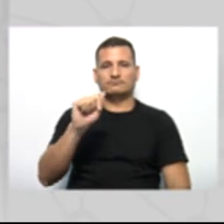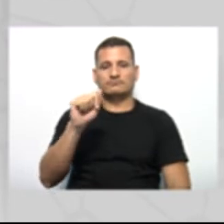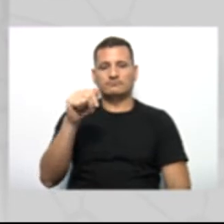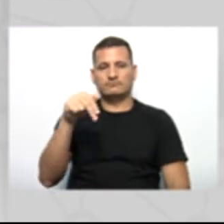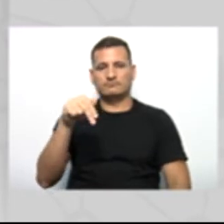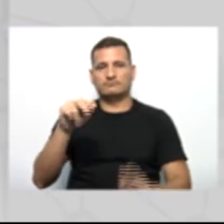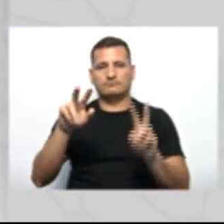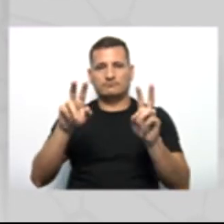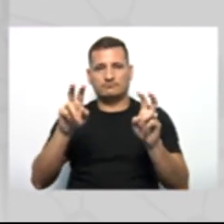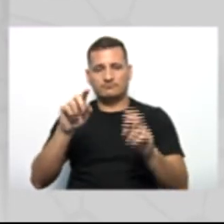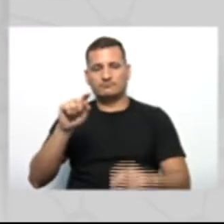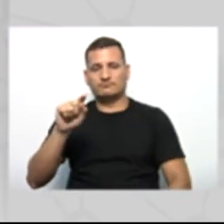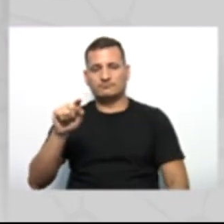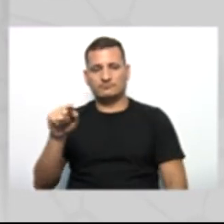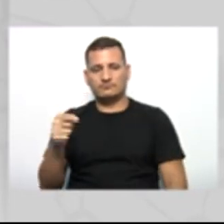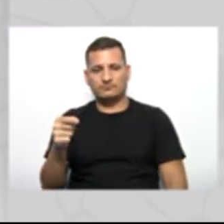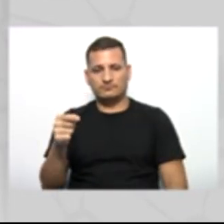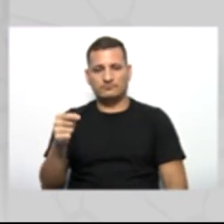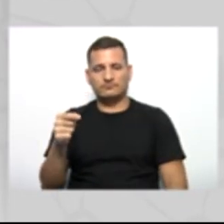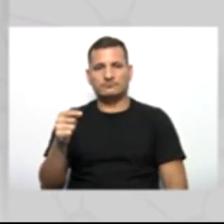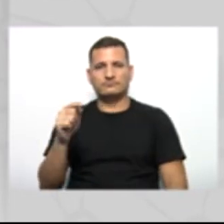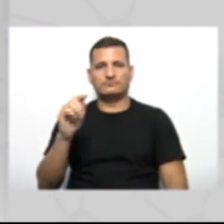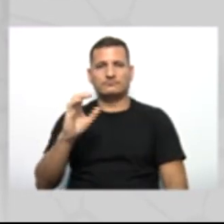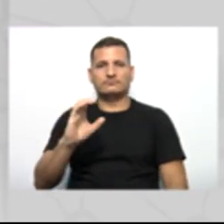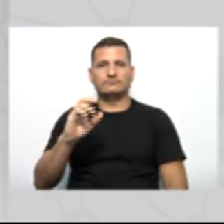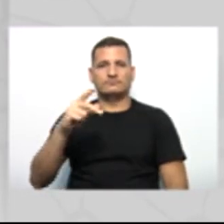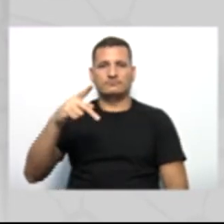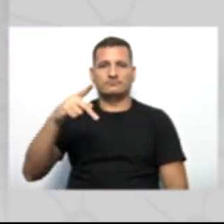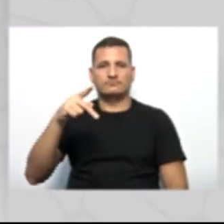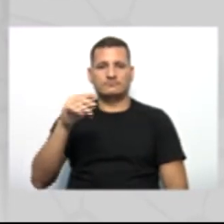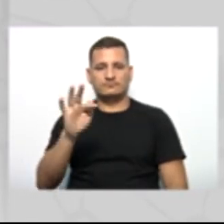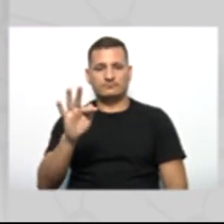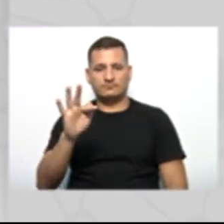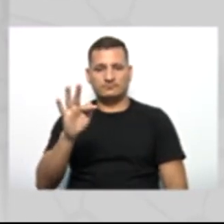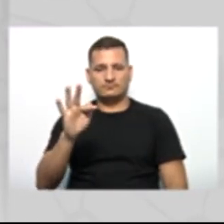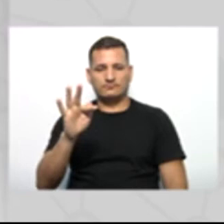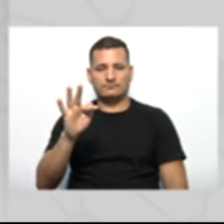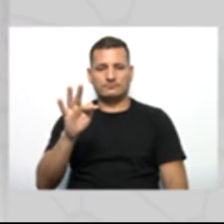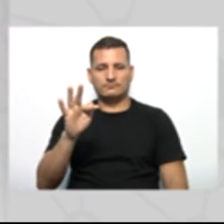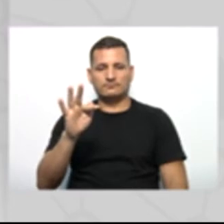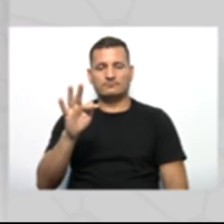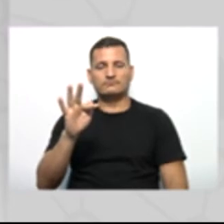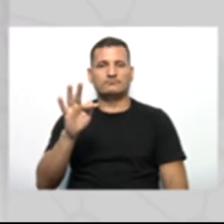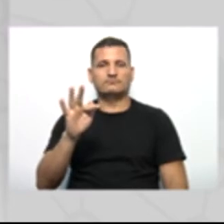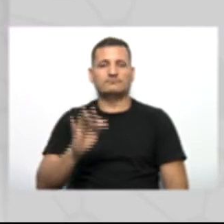fecha aspas, vírgula, e vou colocar um CPF qualquer aqui.